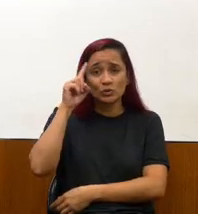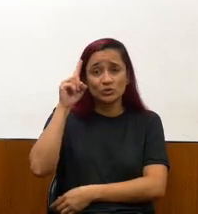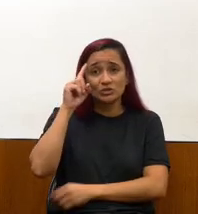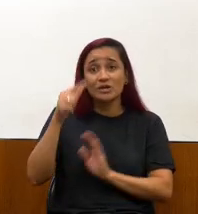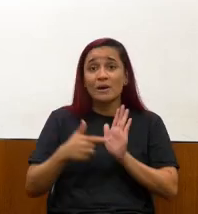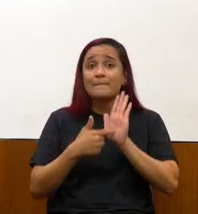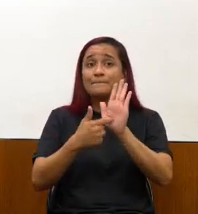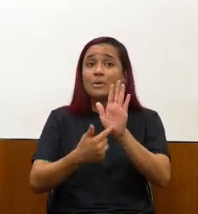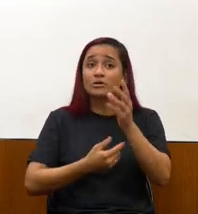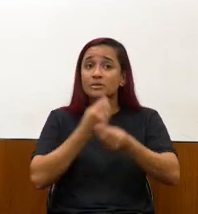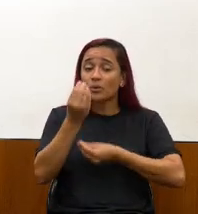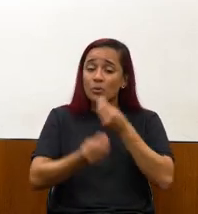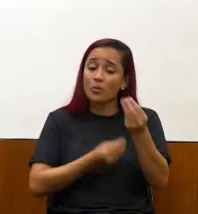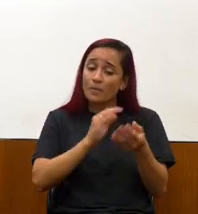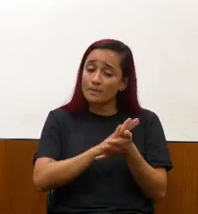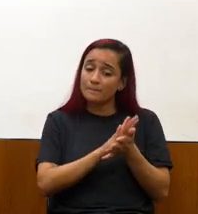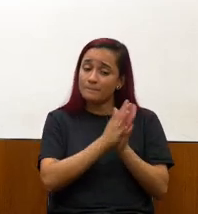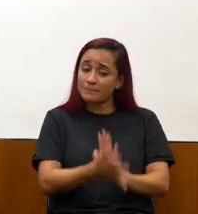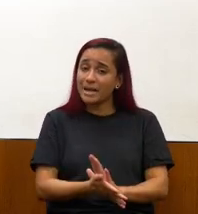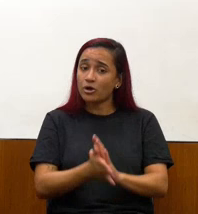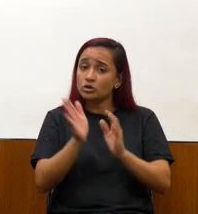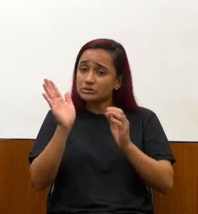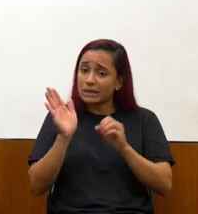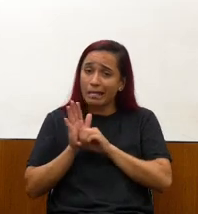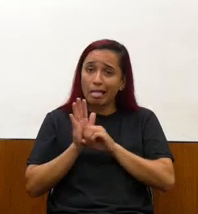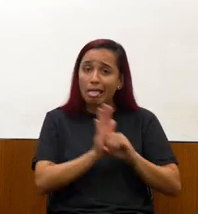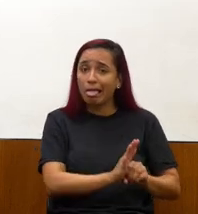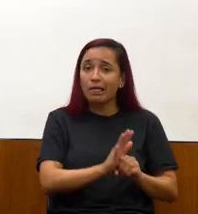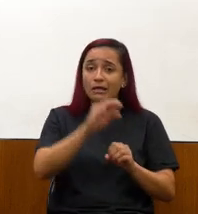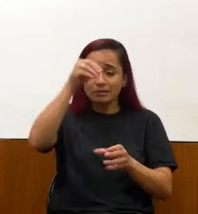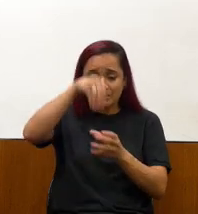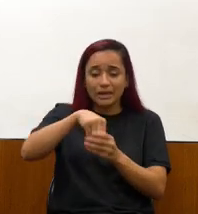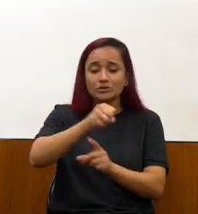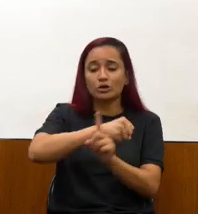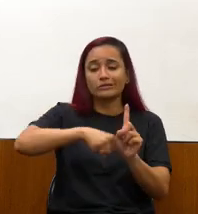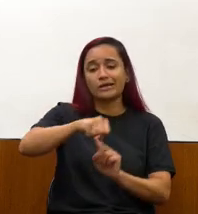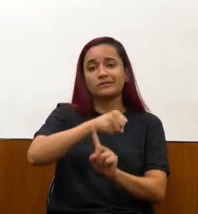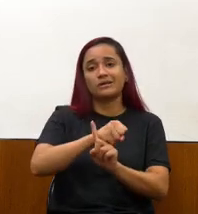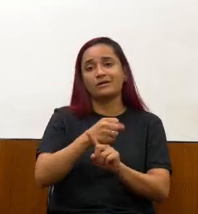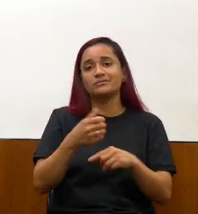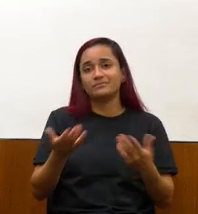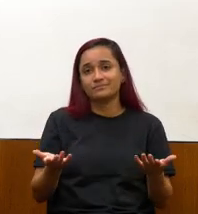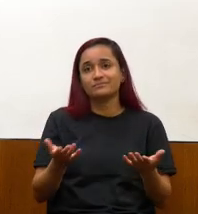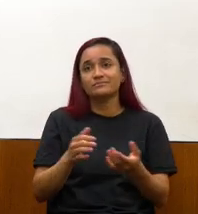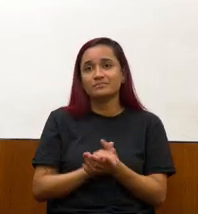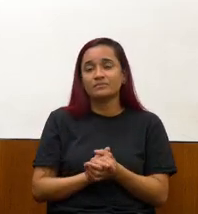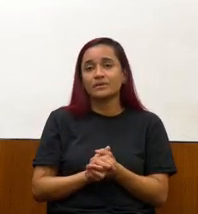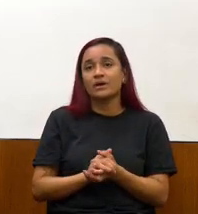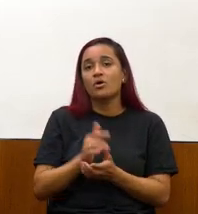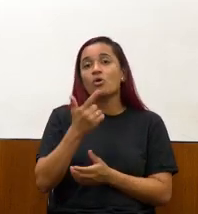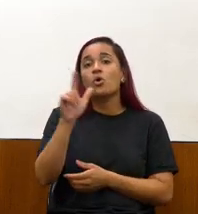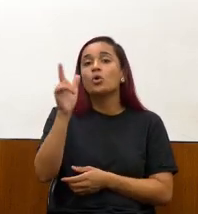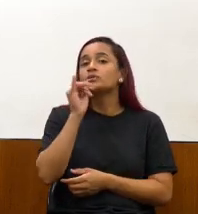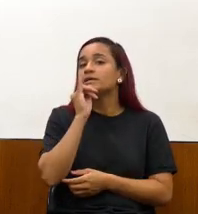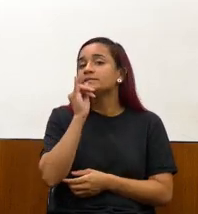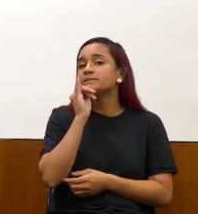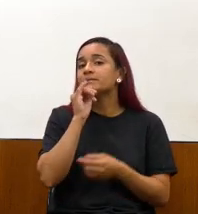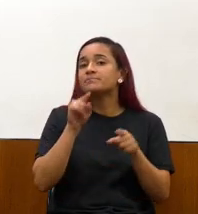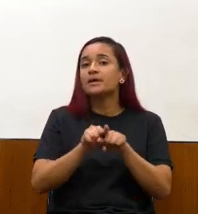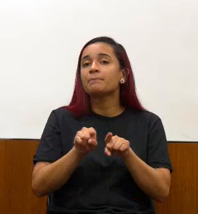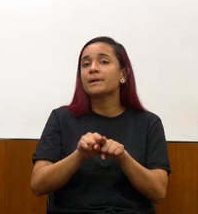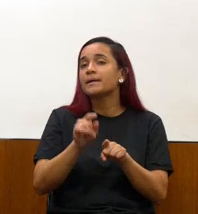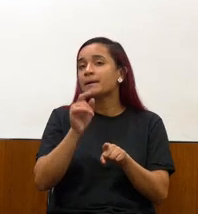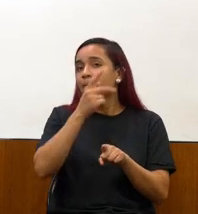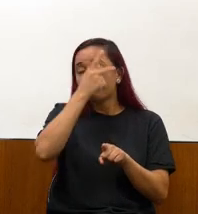exclusão do nosso par ali na frente. Um outro exemplo também é uma pessoa mais nova ou mais velha